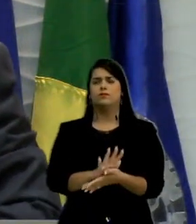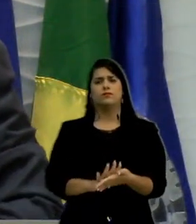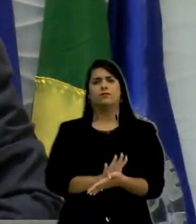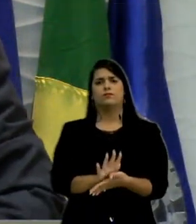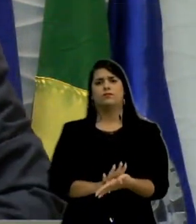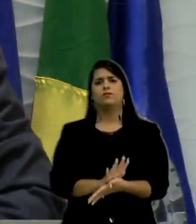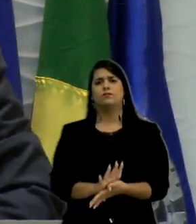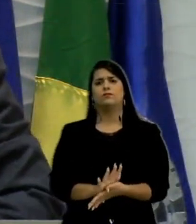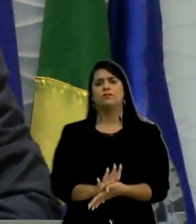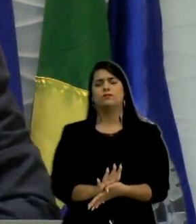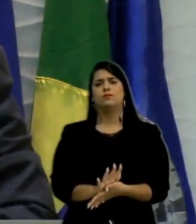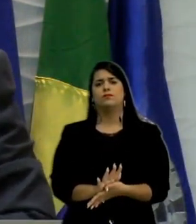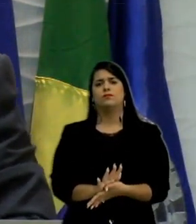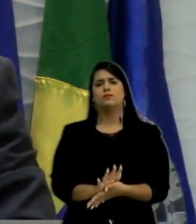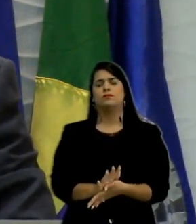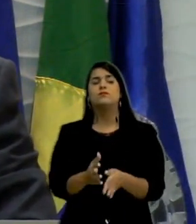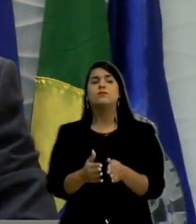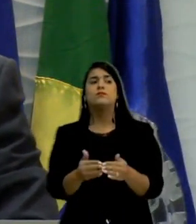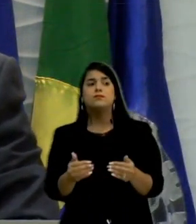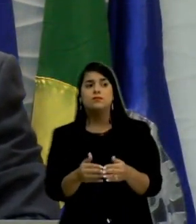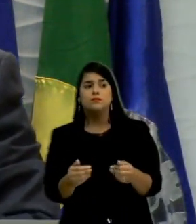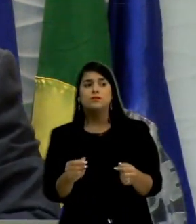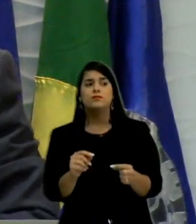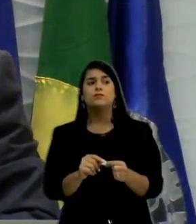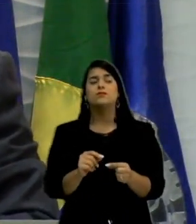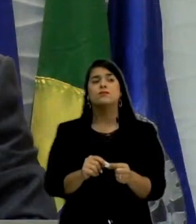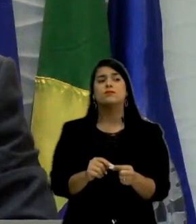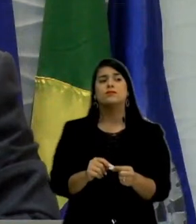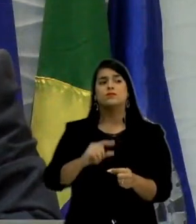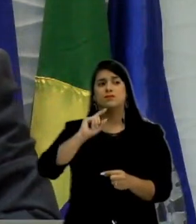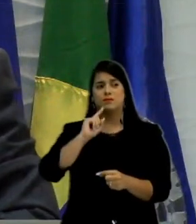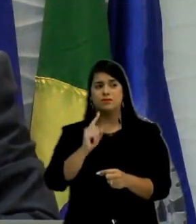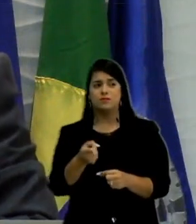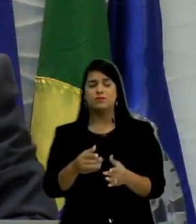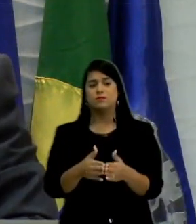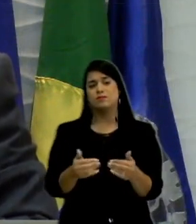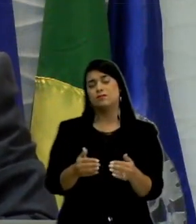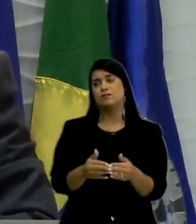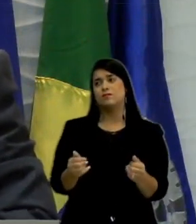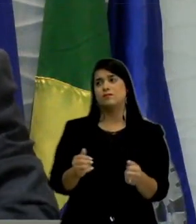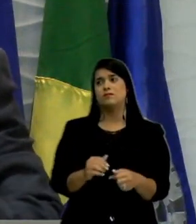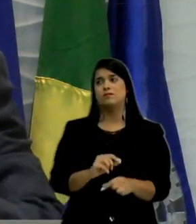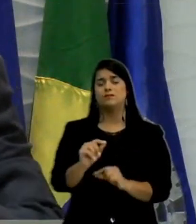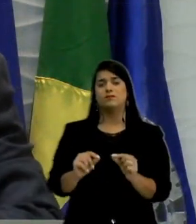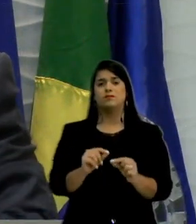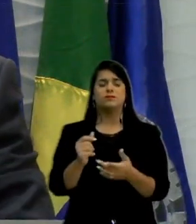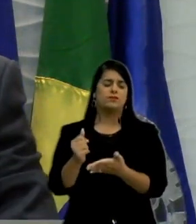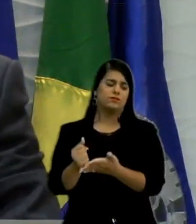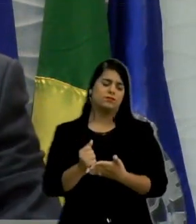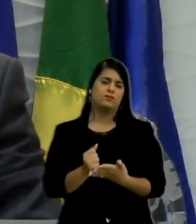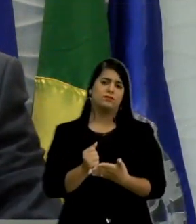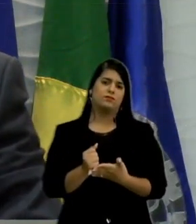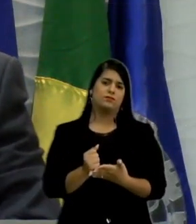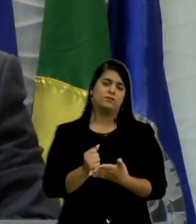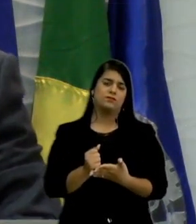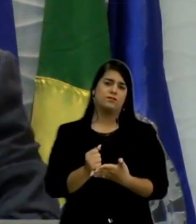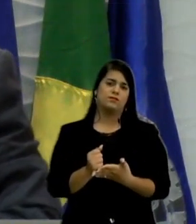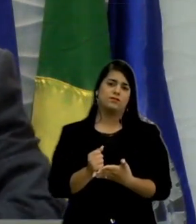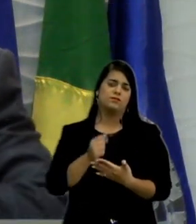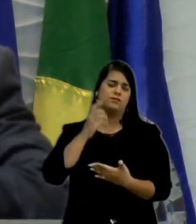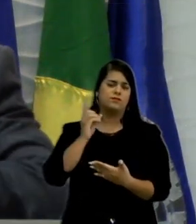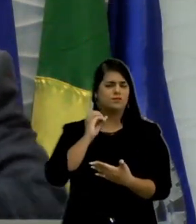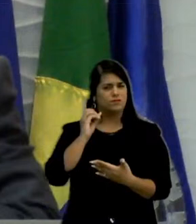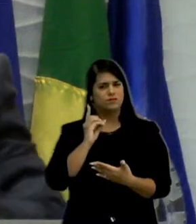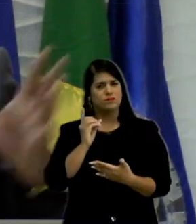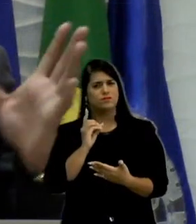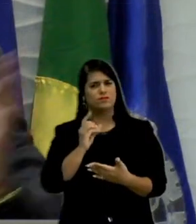Fizeram um requerimento, uma indicação, um pedido para uma ajuda a um deputado que